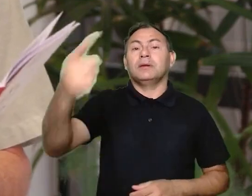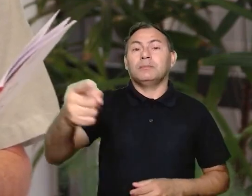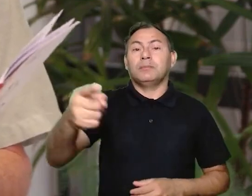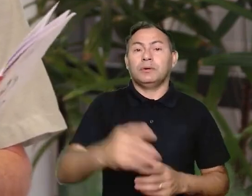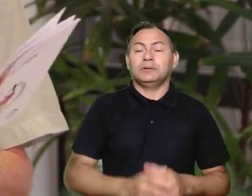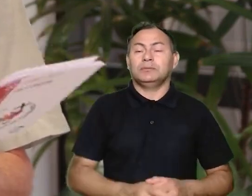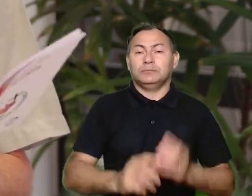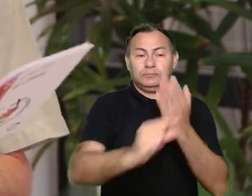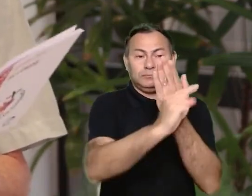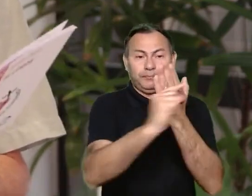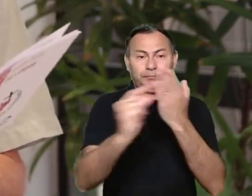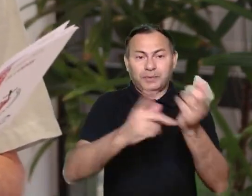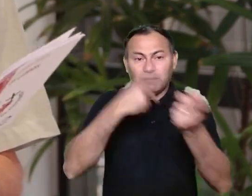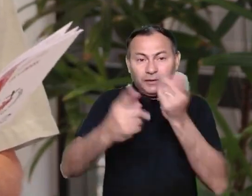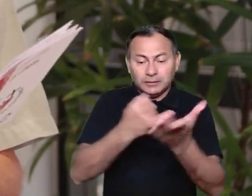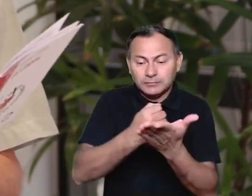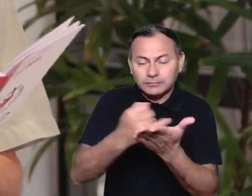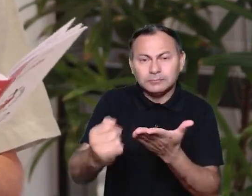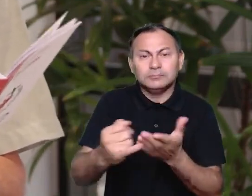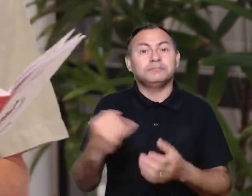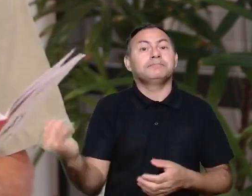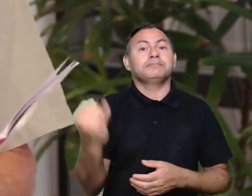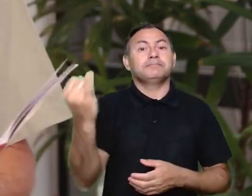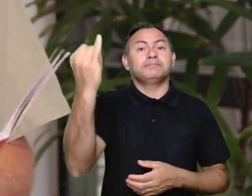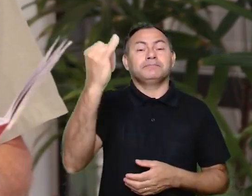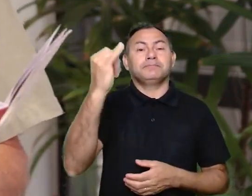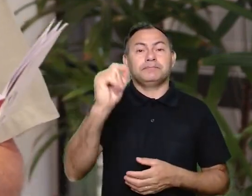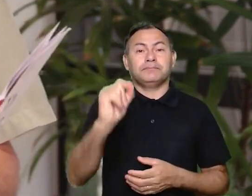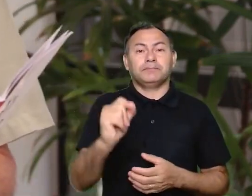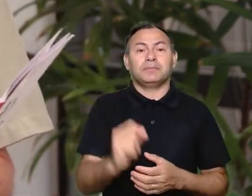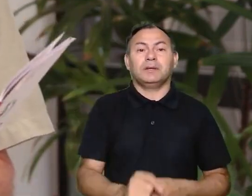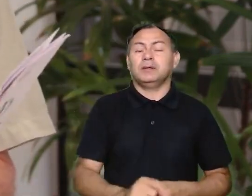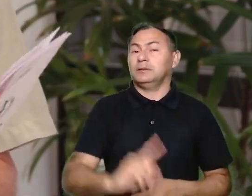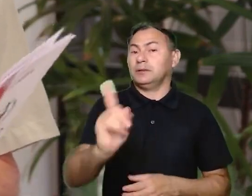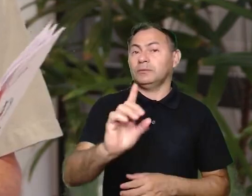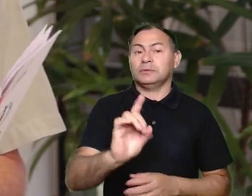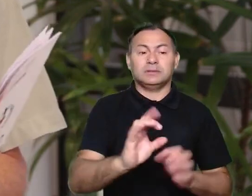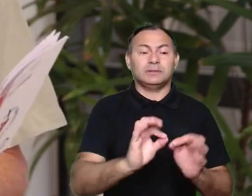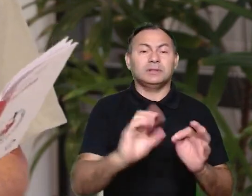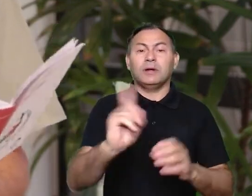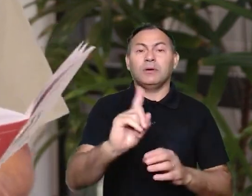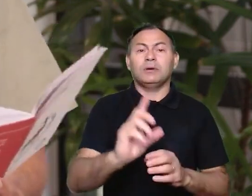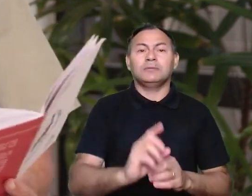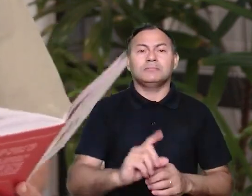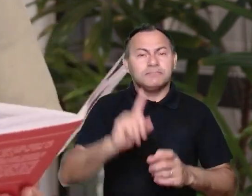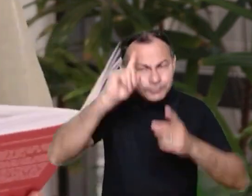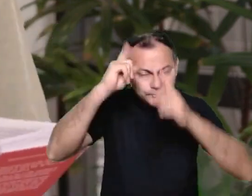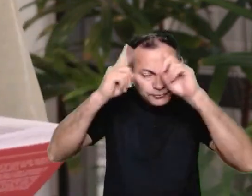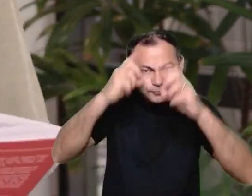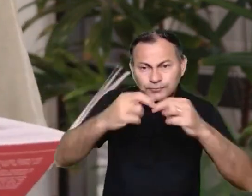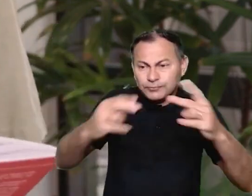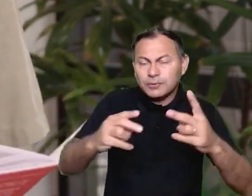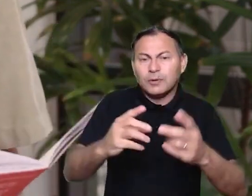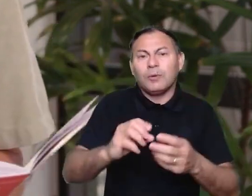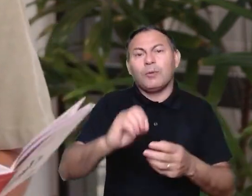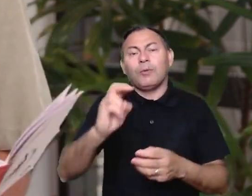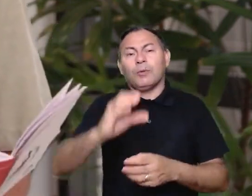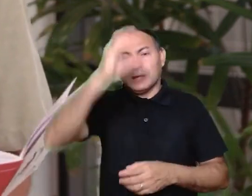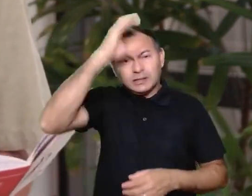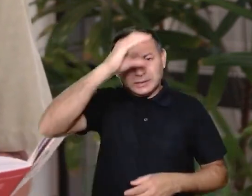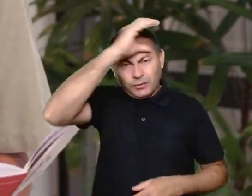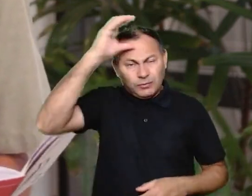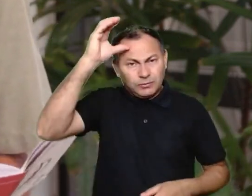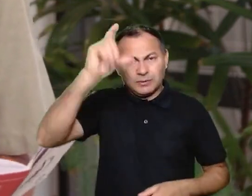E depois o autor vai dizer ainda na introdução que é muito importante que não se improvisa